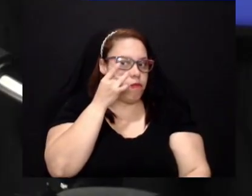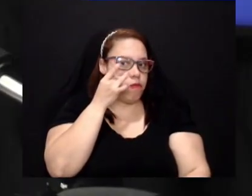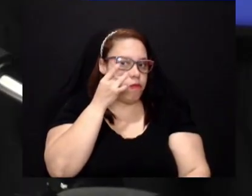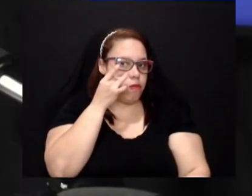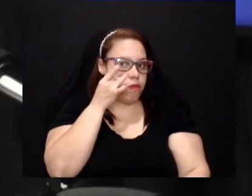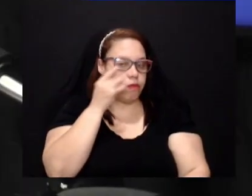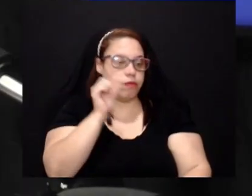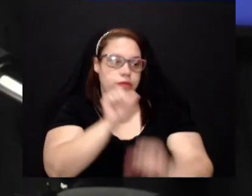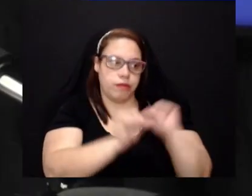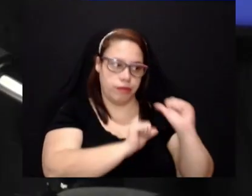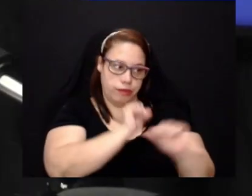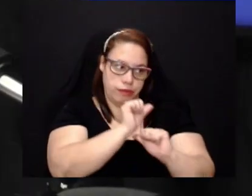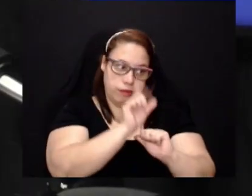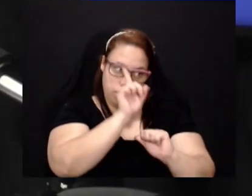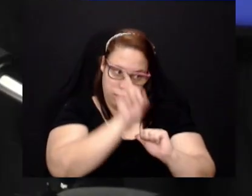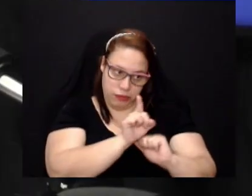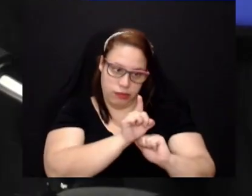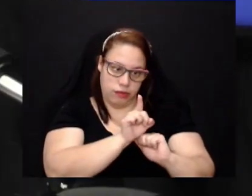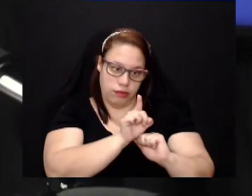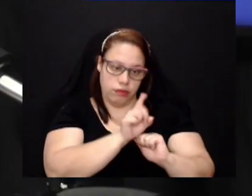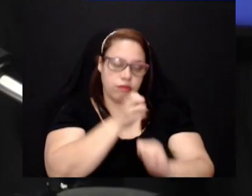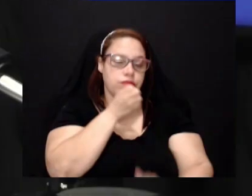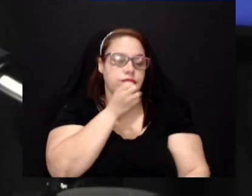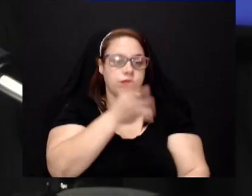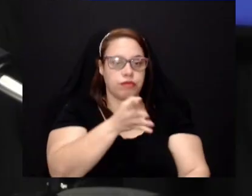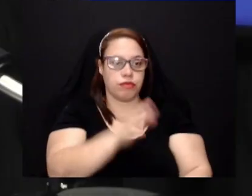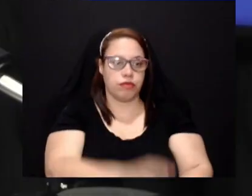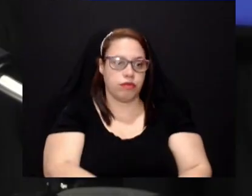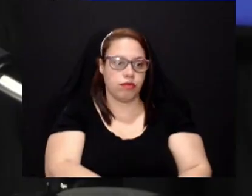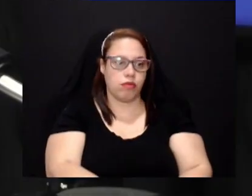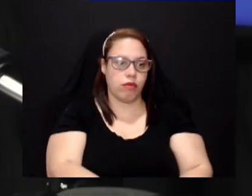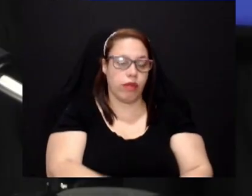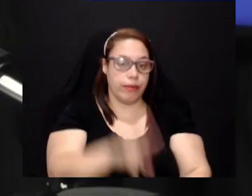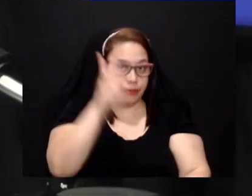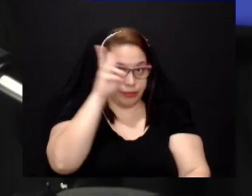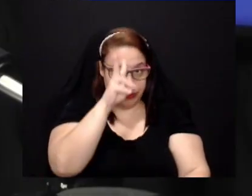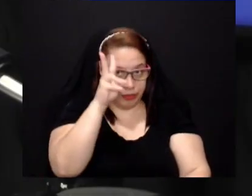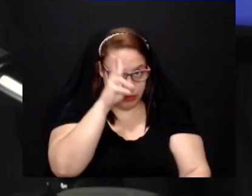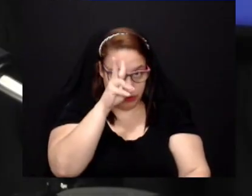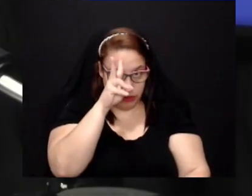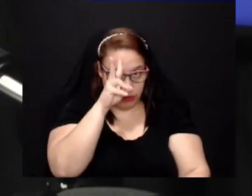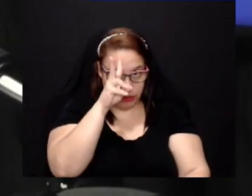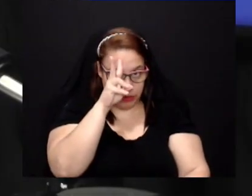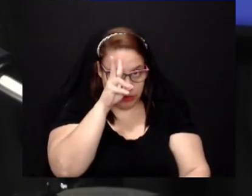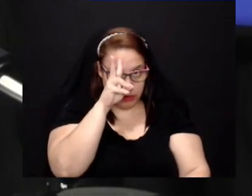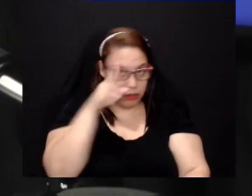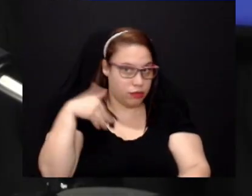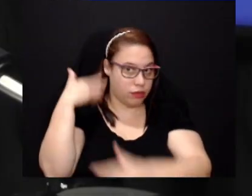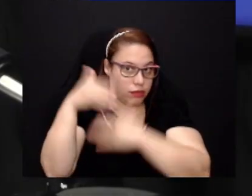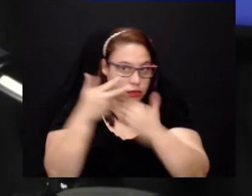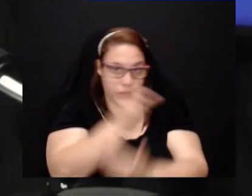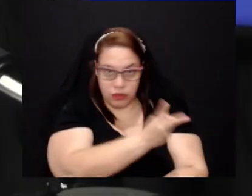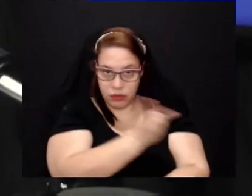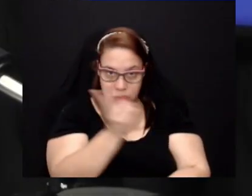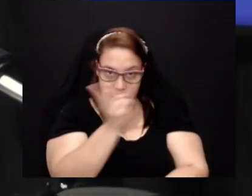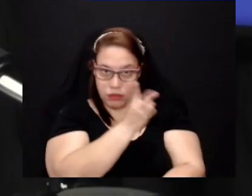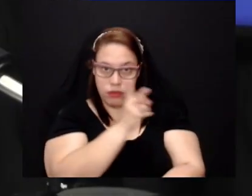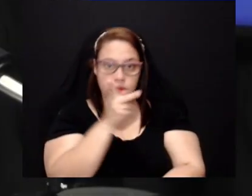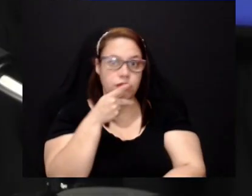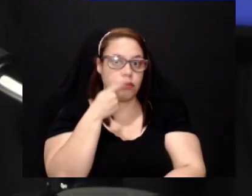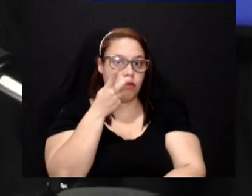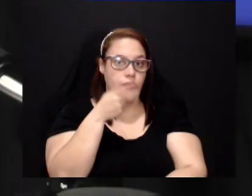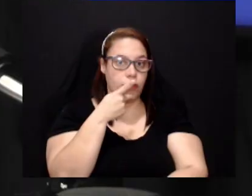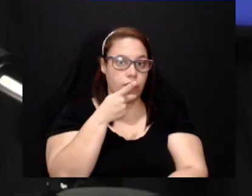É isso. Bom, na história, no histórico de vocês citam, né, casos